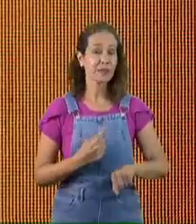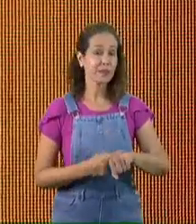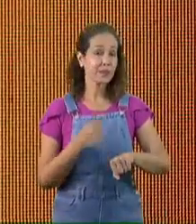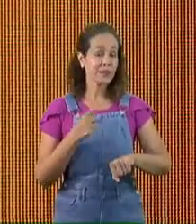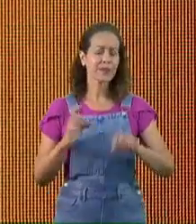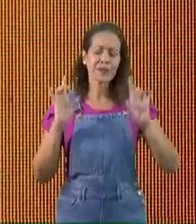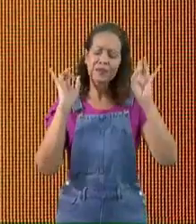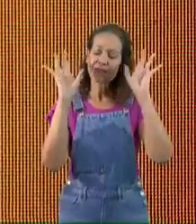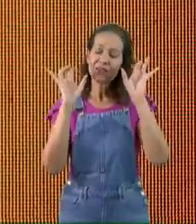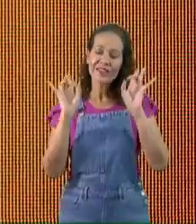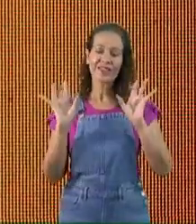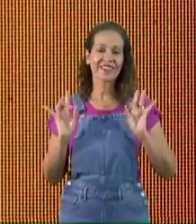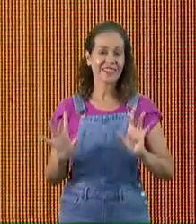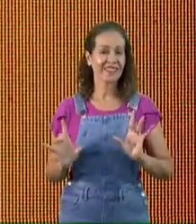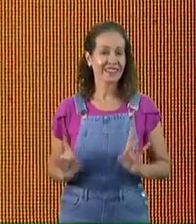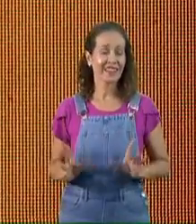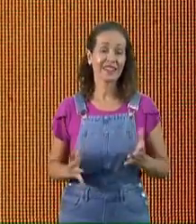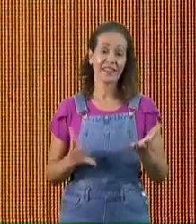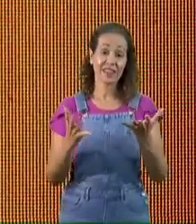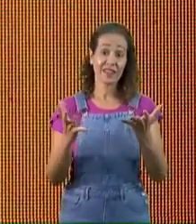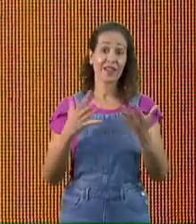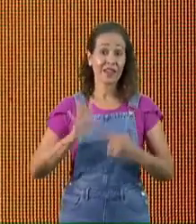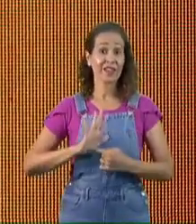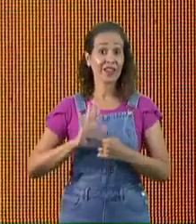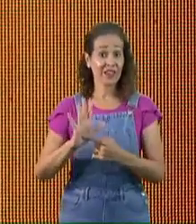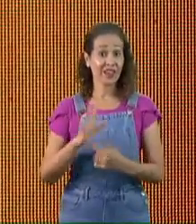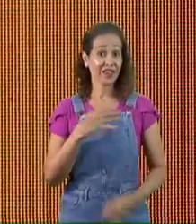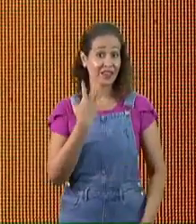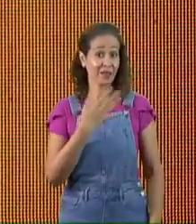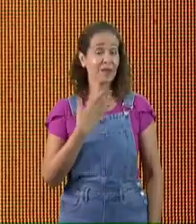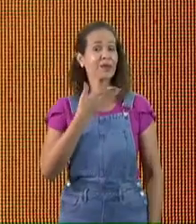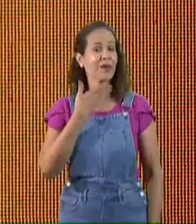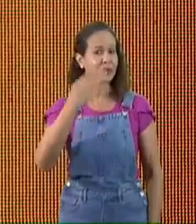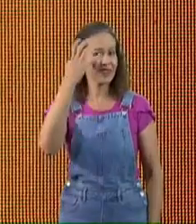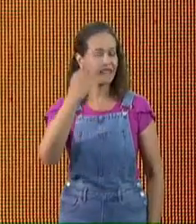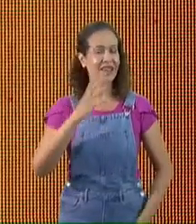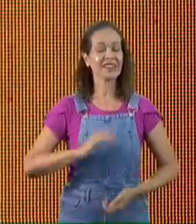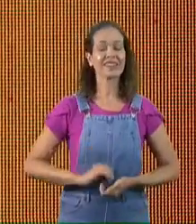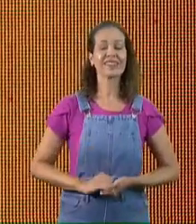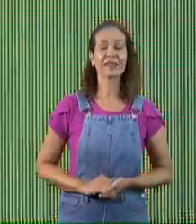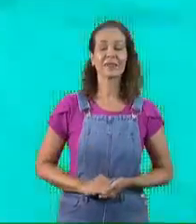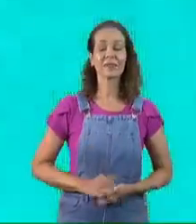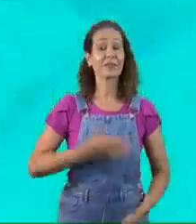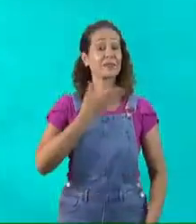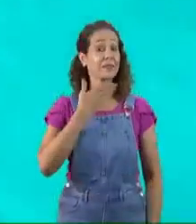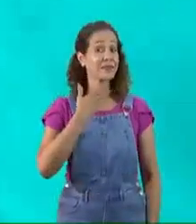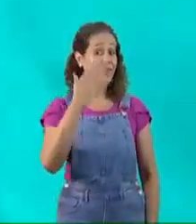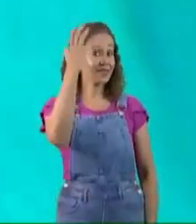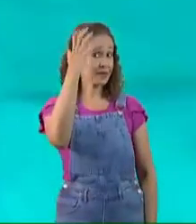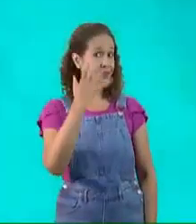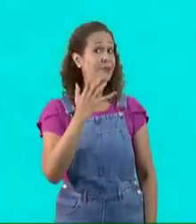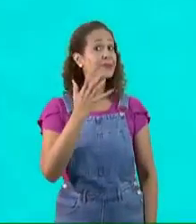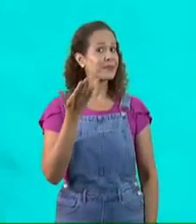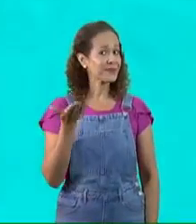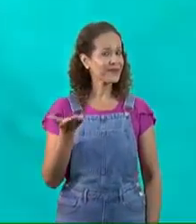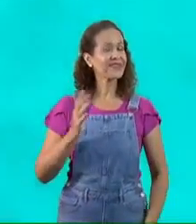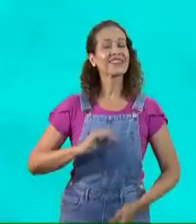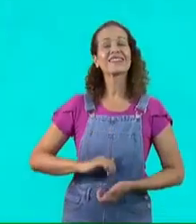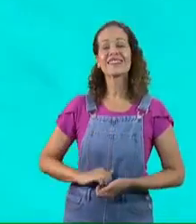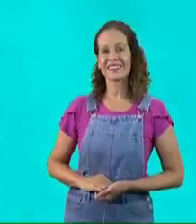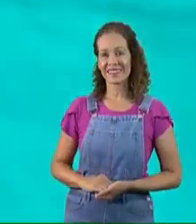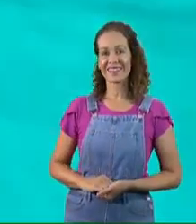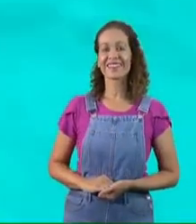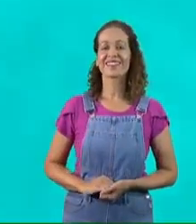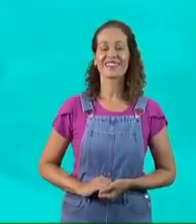aqui tão especial, né? Eu quero que rodem a nossa vinheta do Papo Sério. Papo Sério.